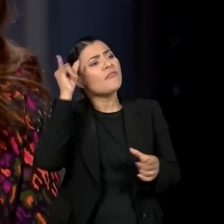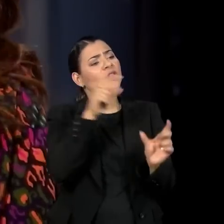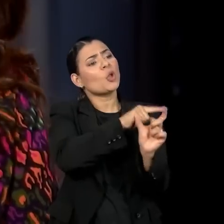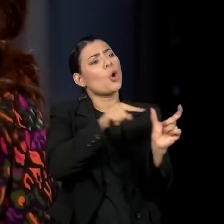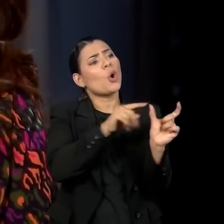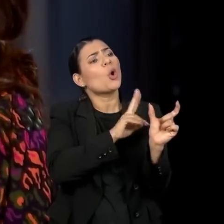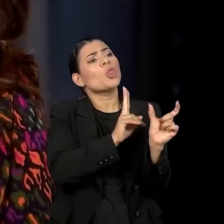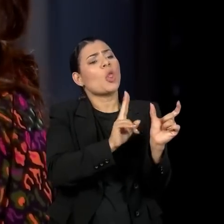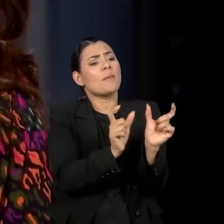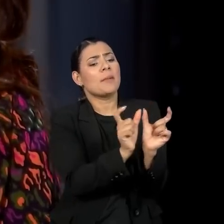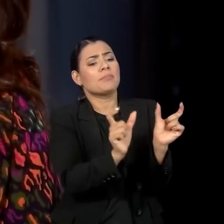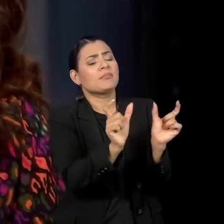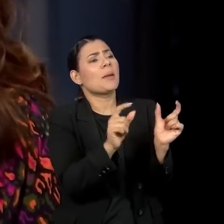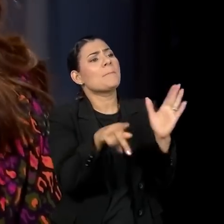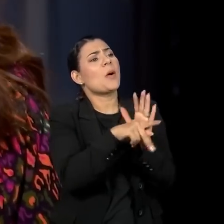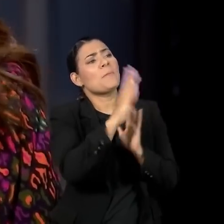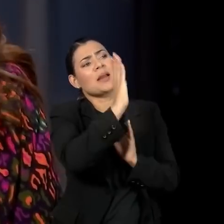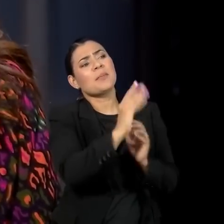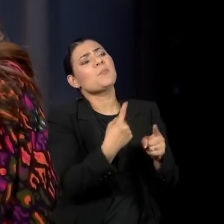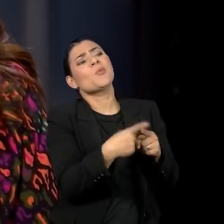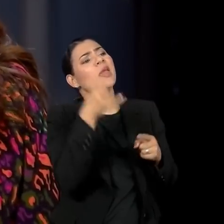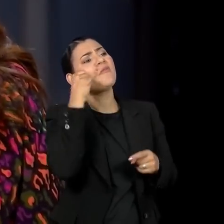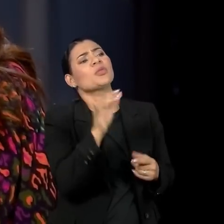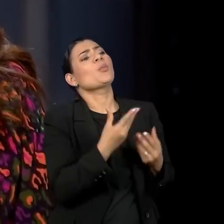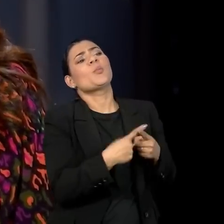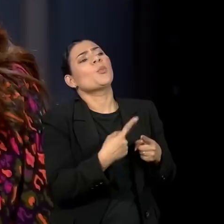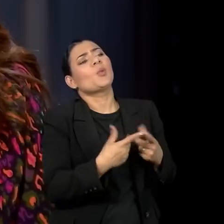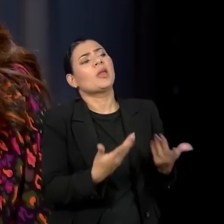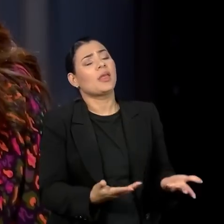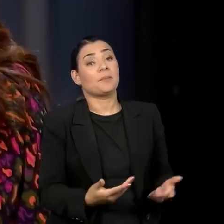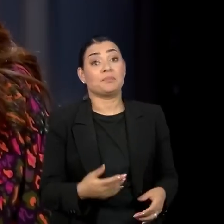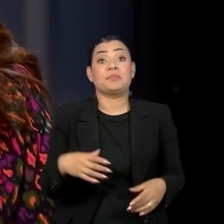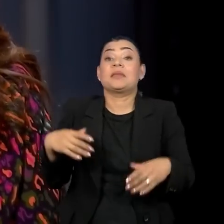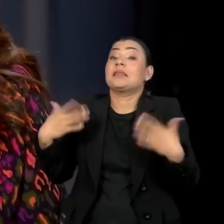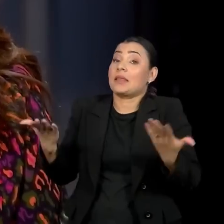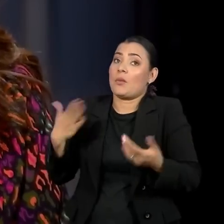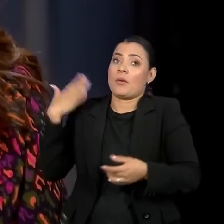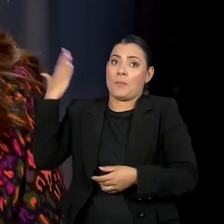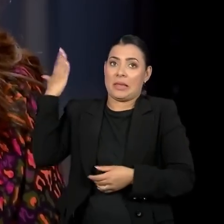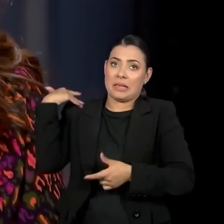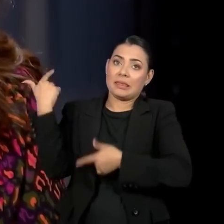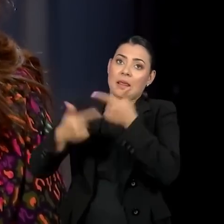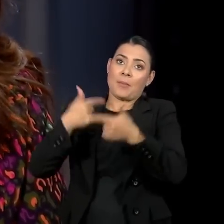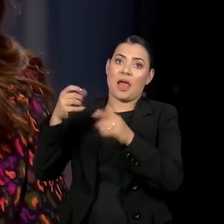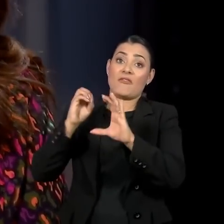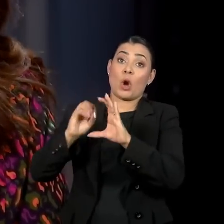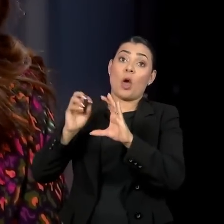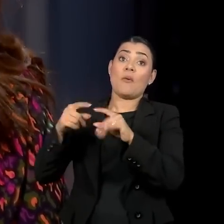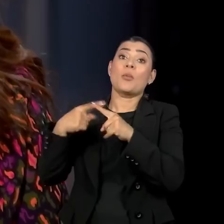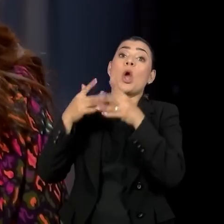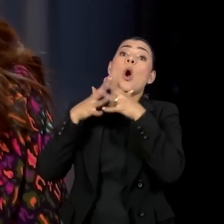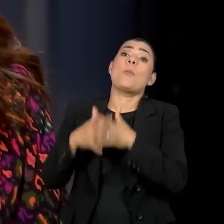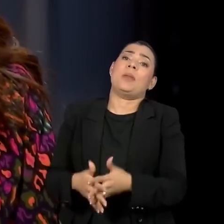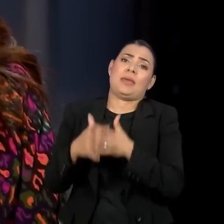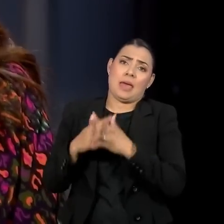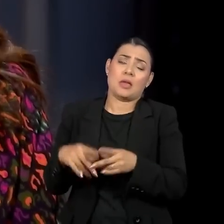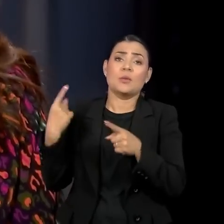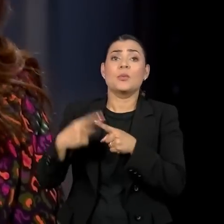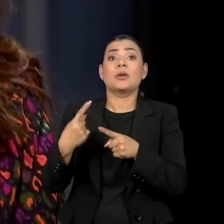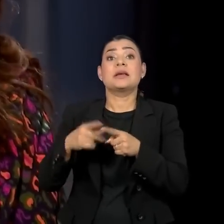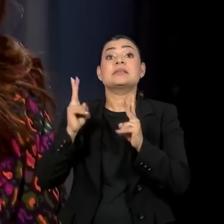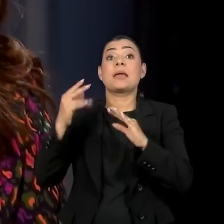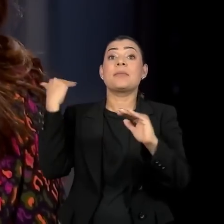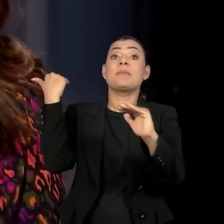tá. Ué! Não, assim, quando eu trabalhava na Globo, era super complicado, porque eu lembro que tinha que fazer